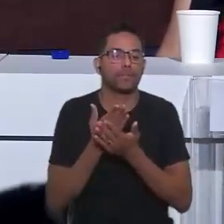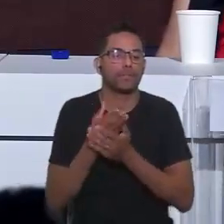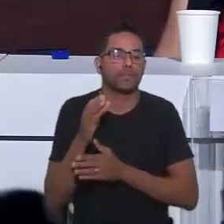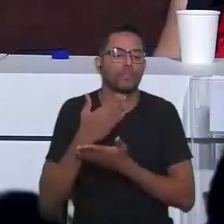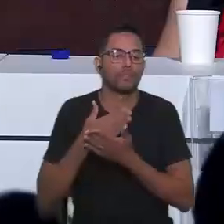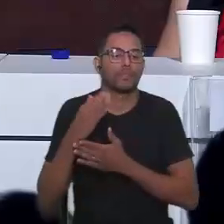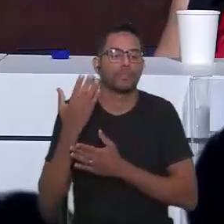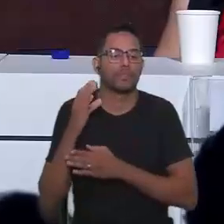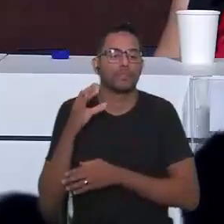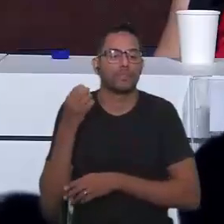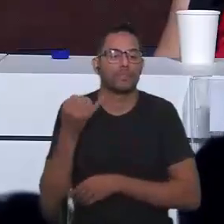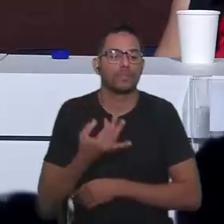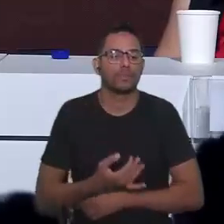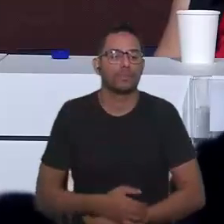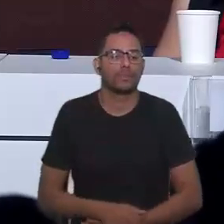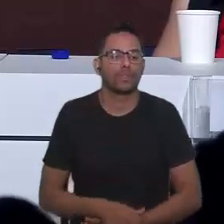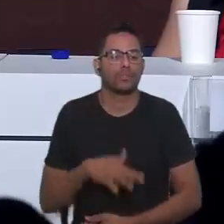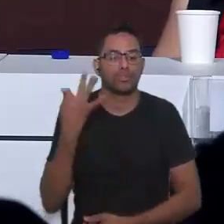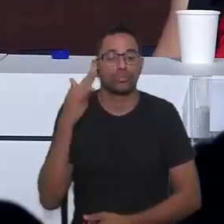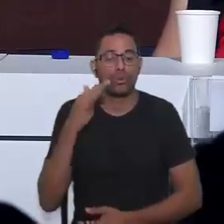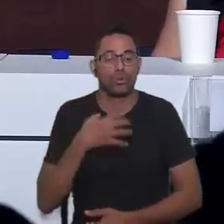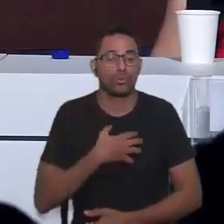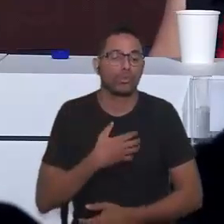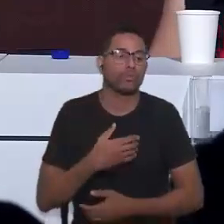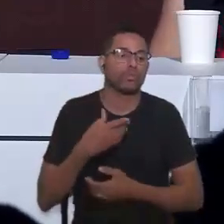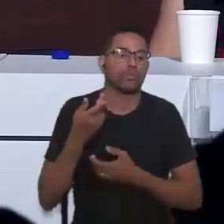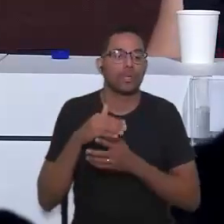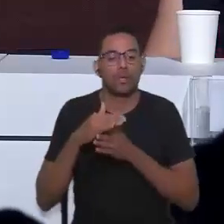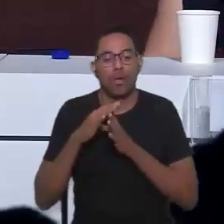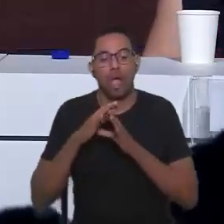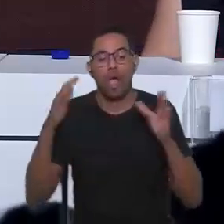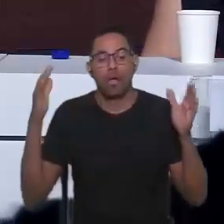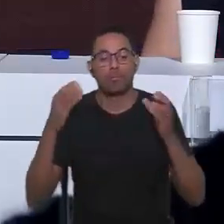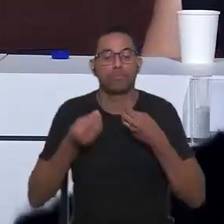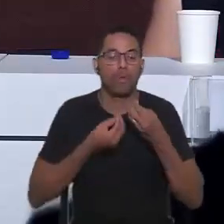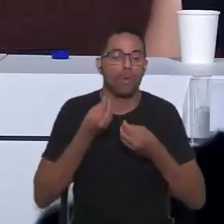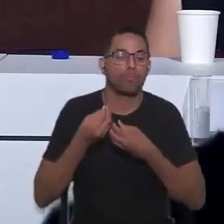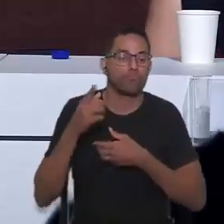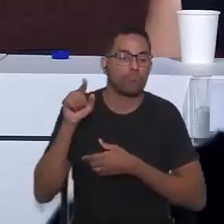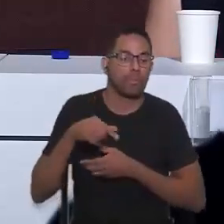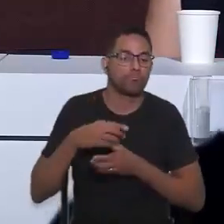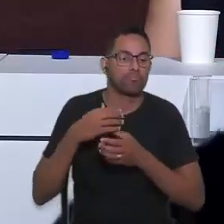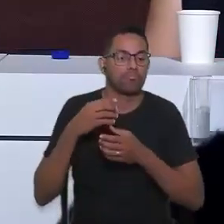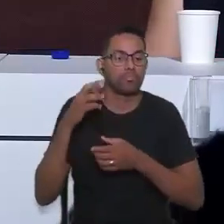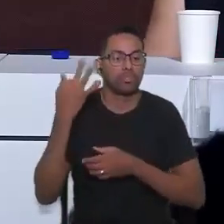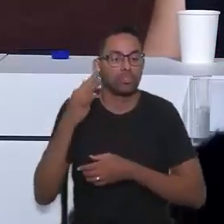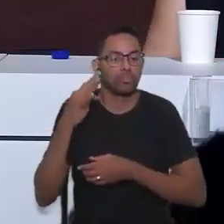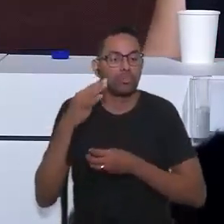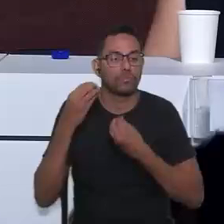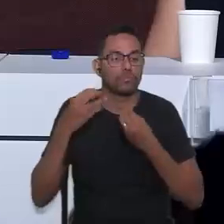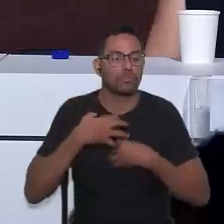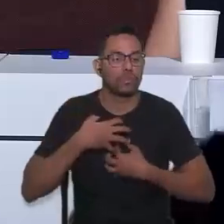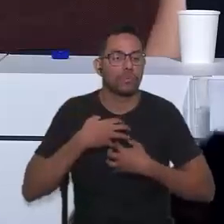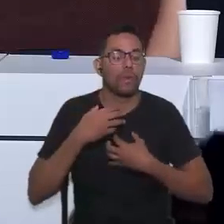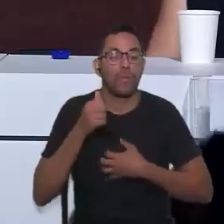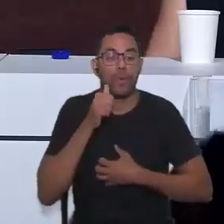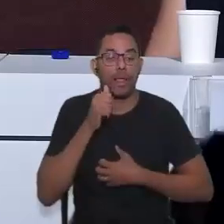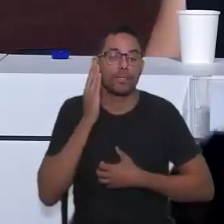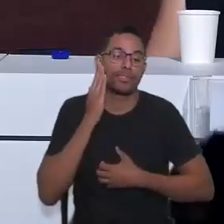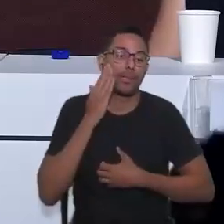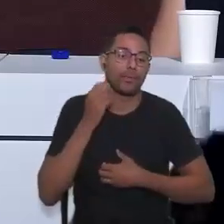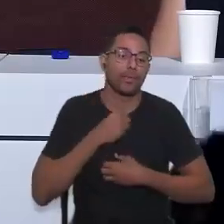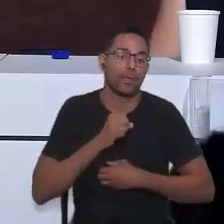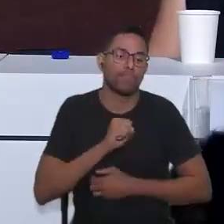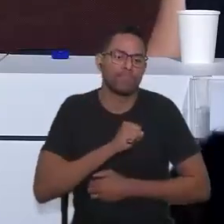essa ciência, para elas dizerem, não, dói assim, dói desse tamanho, é esse o tamanho da dor. Não é? Mulheres que sabem o que é um